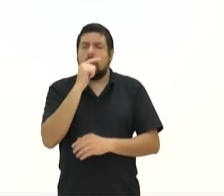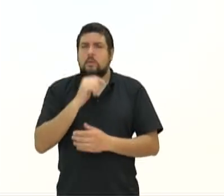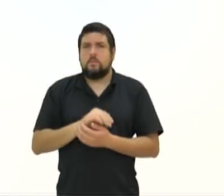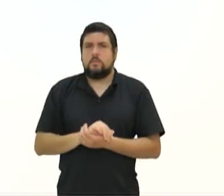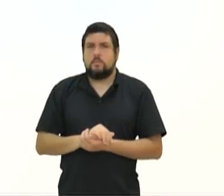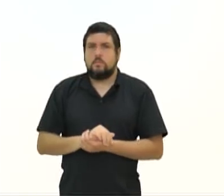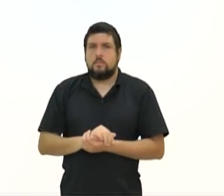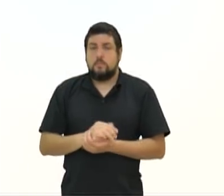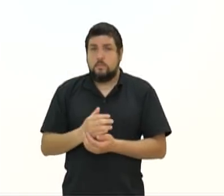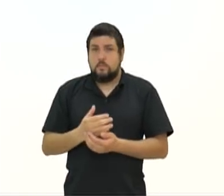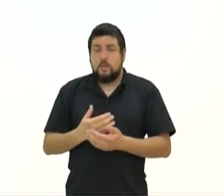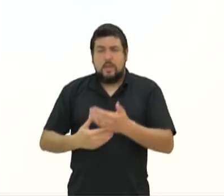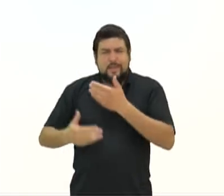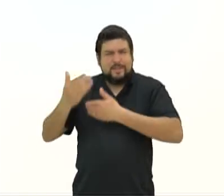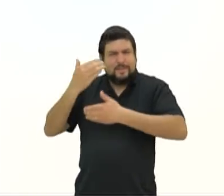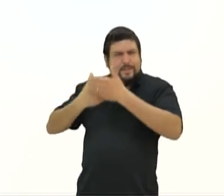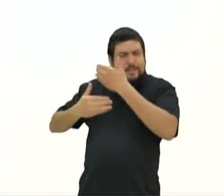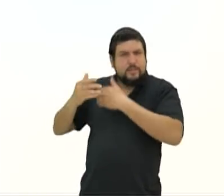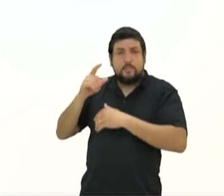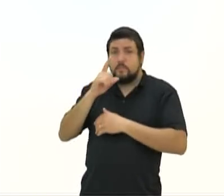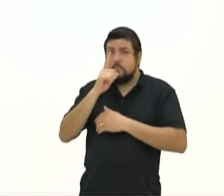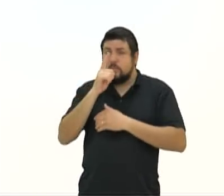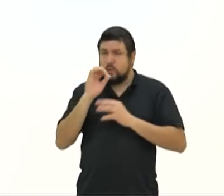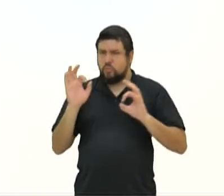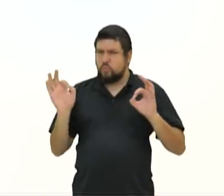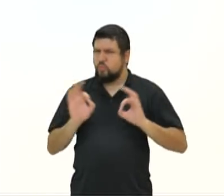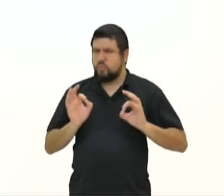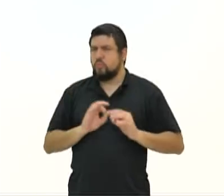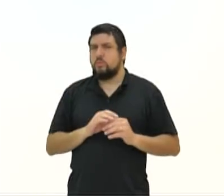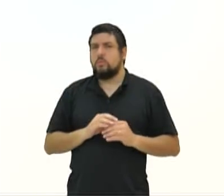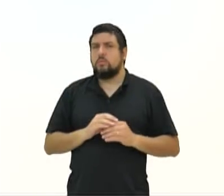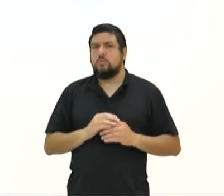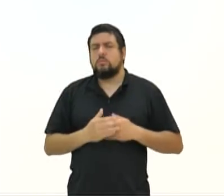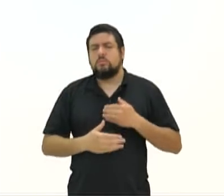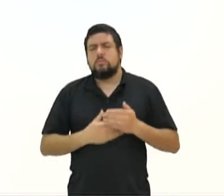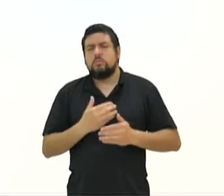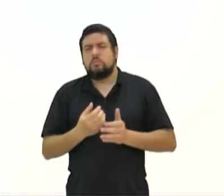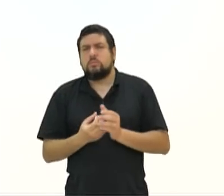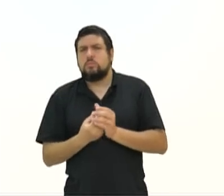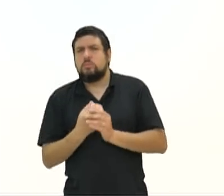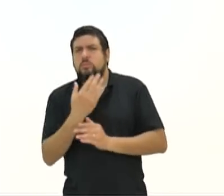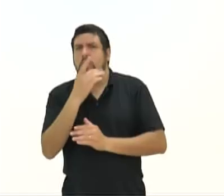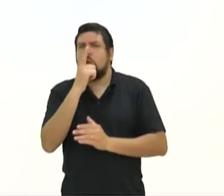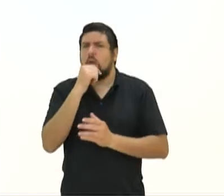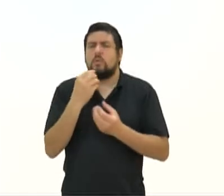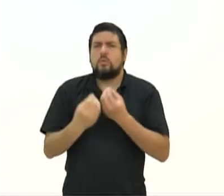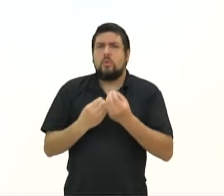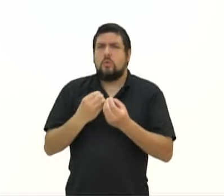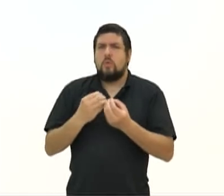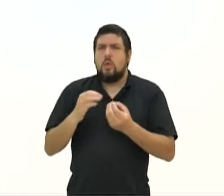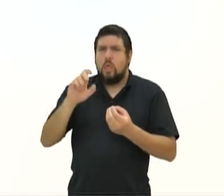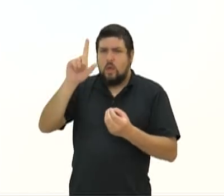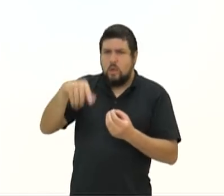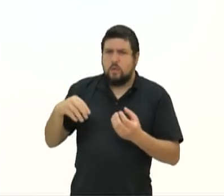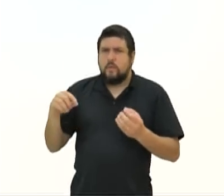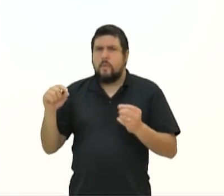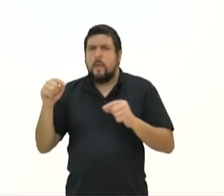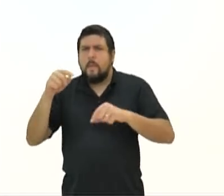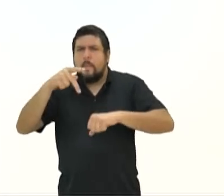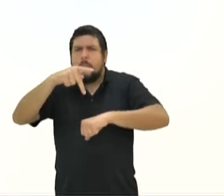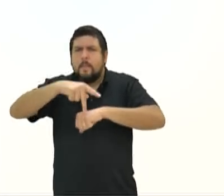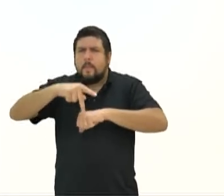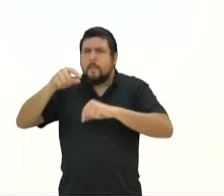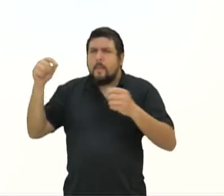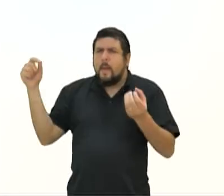existia água. E a água veio surgir no nosso planeta através dos asteroides. Mas muitos